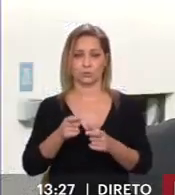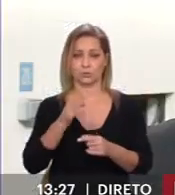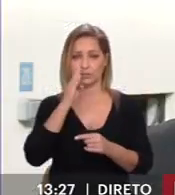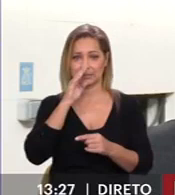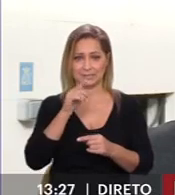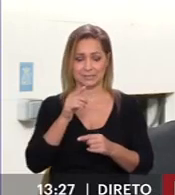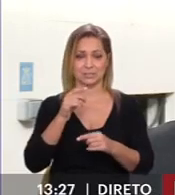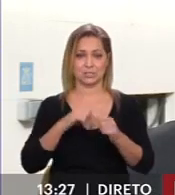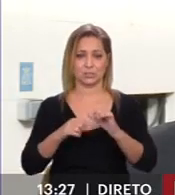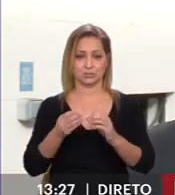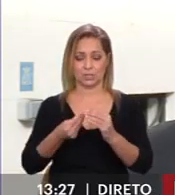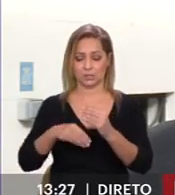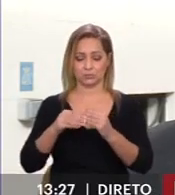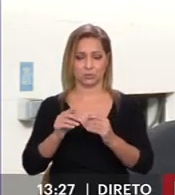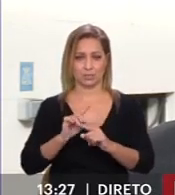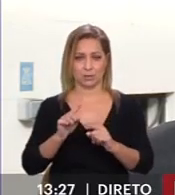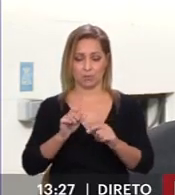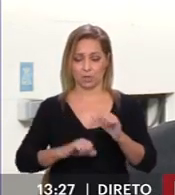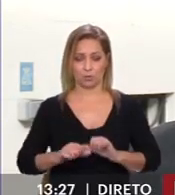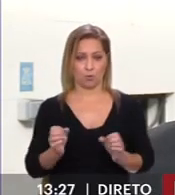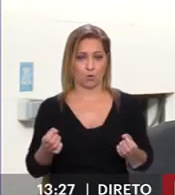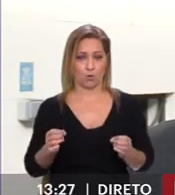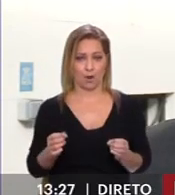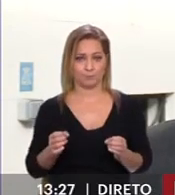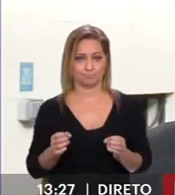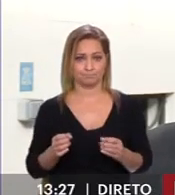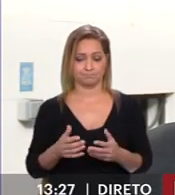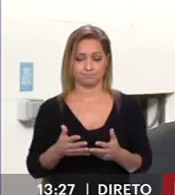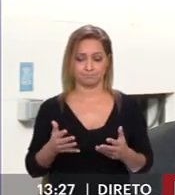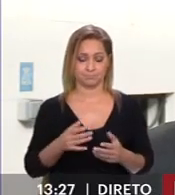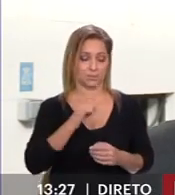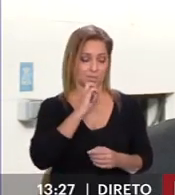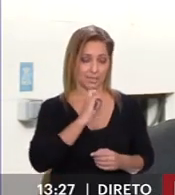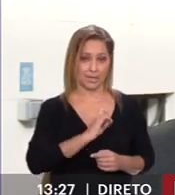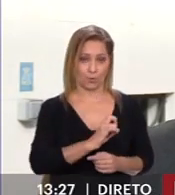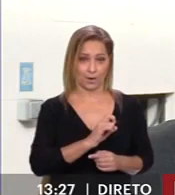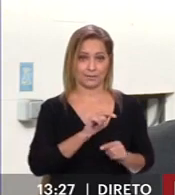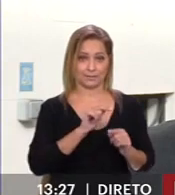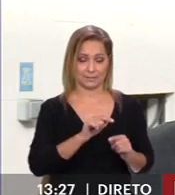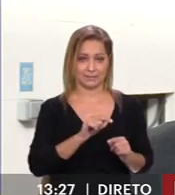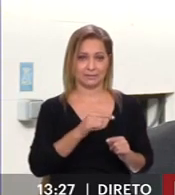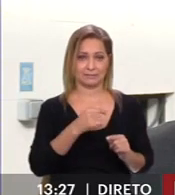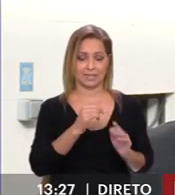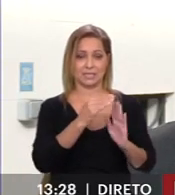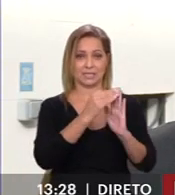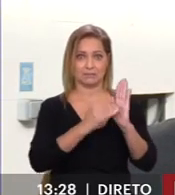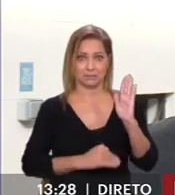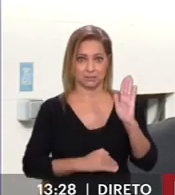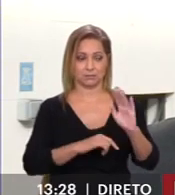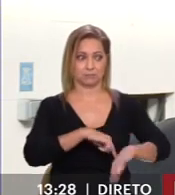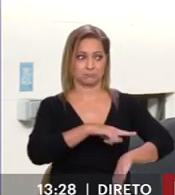vão deixar de operar doentes. Portanto, e na Guarda, nomeadamente, onde há uma lista de espera